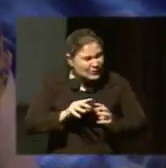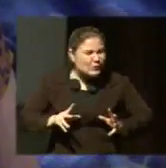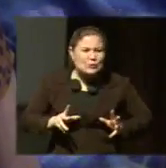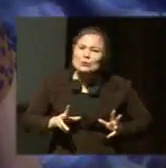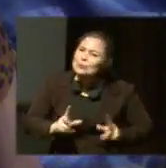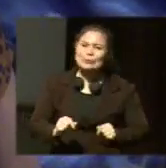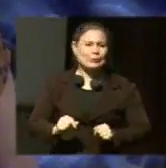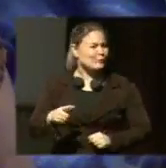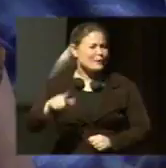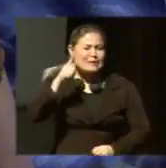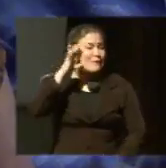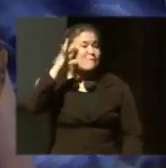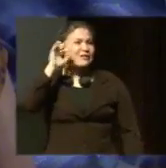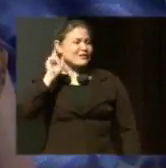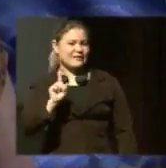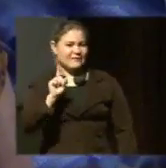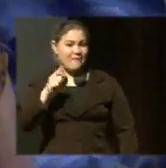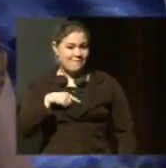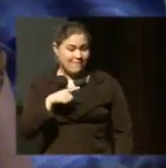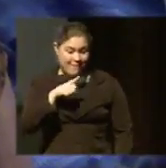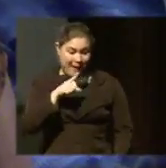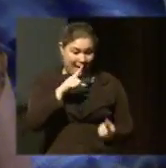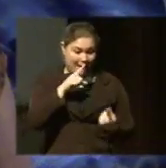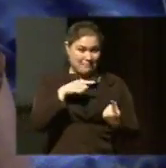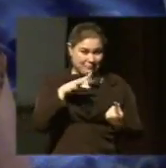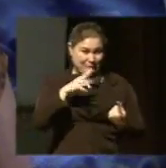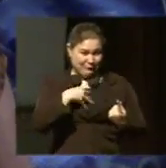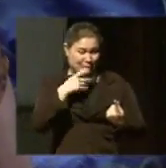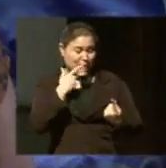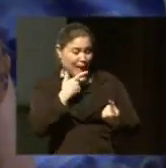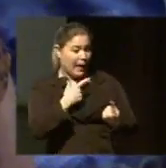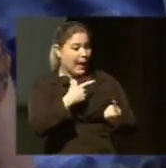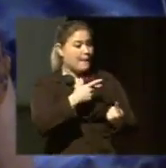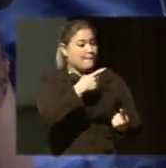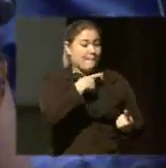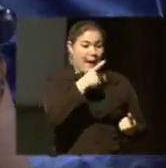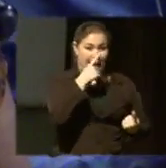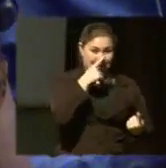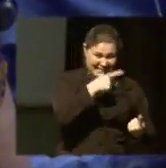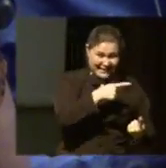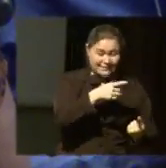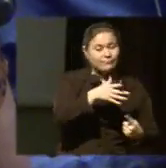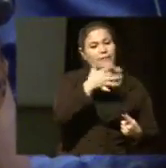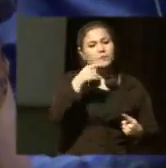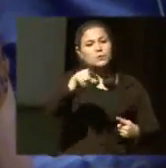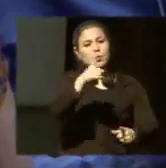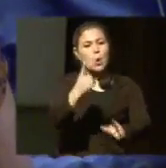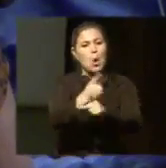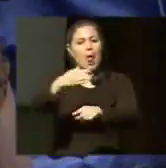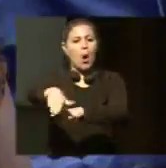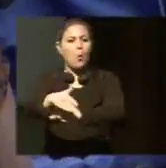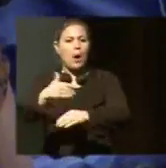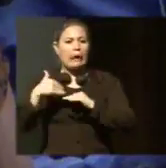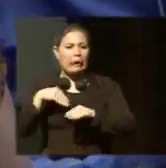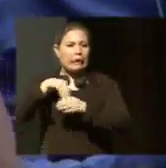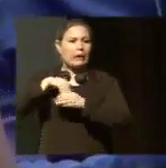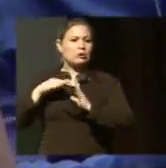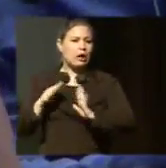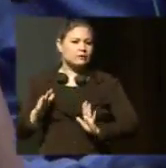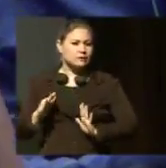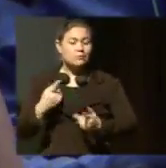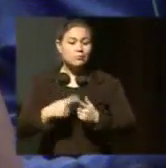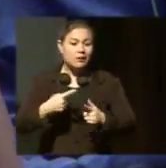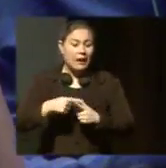ideia. Meus filhos dizem, a mãe é mais fácil ela achar na rua do que em casa. Hoje em dia, a maioria, se eu falar